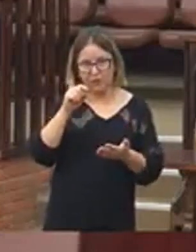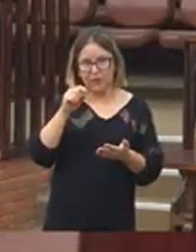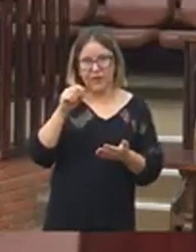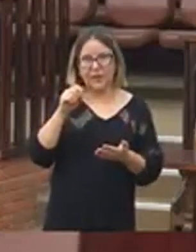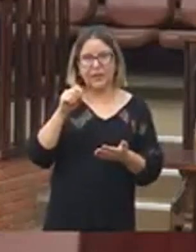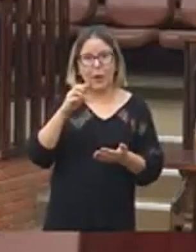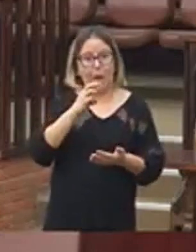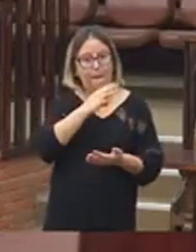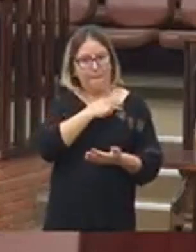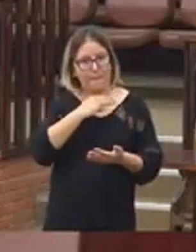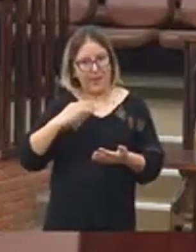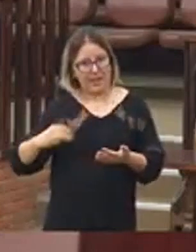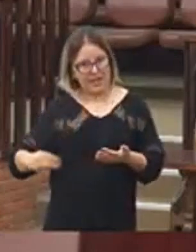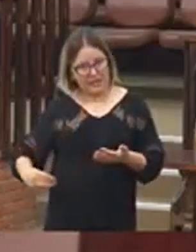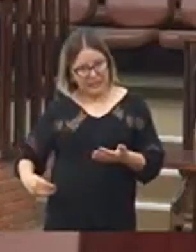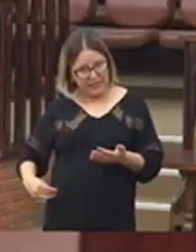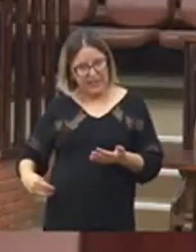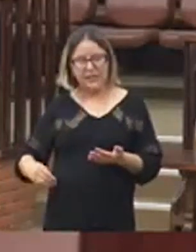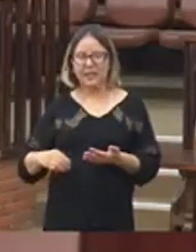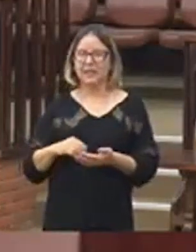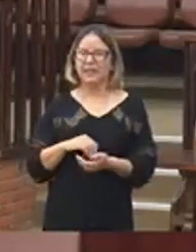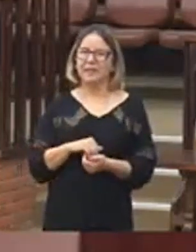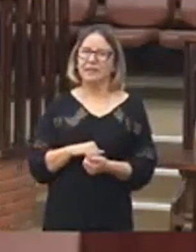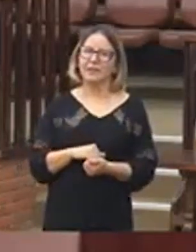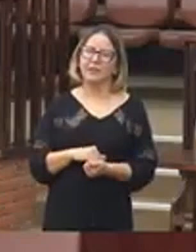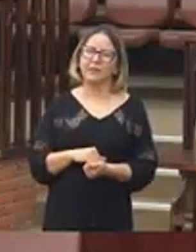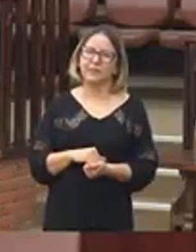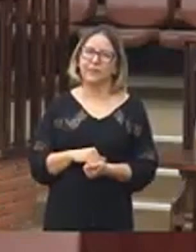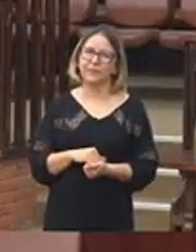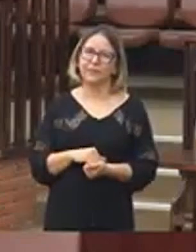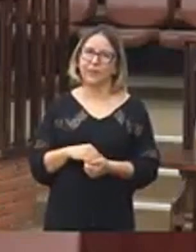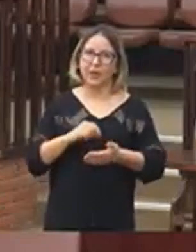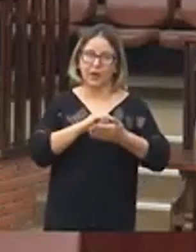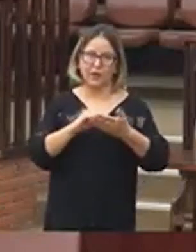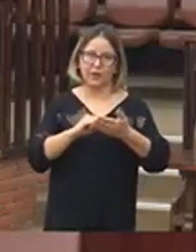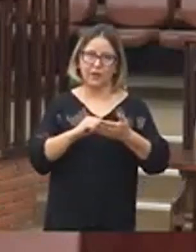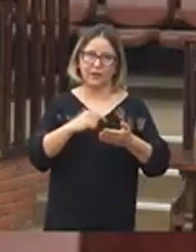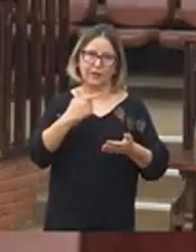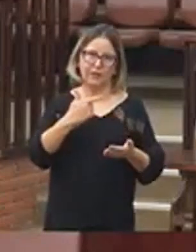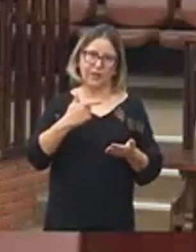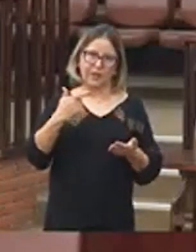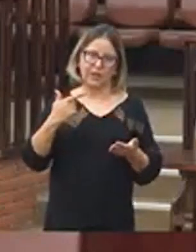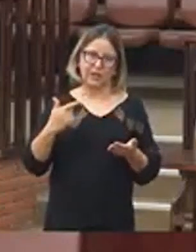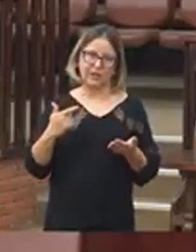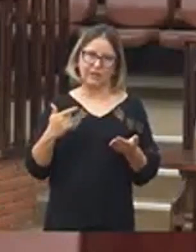vamos dar uma olhadinha aqui no versículo 22,